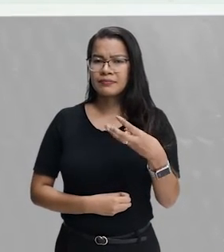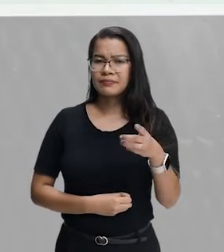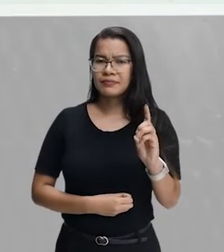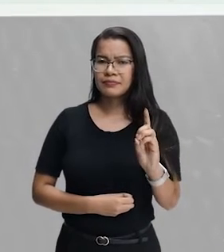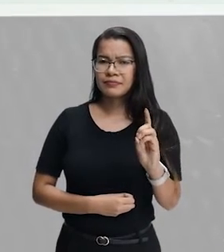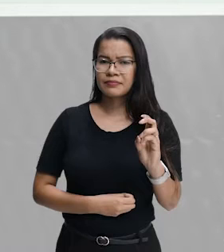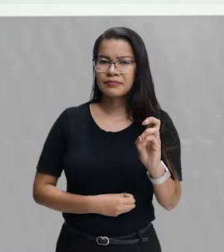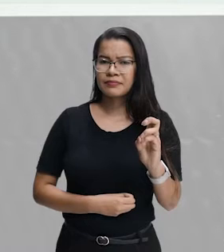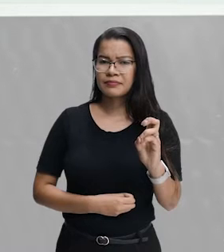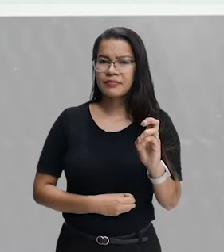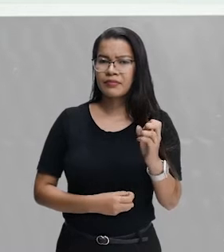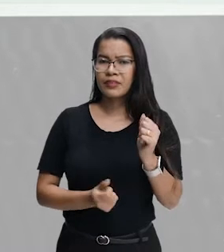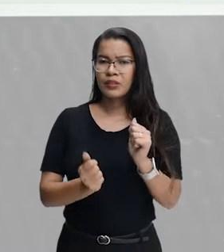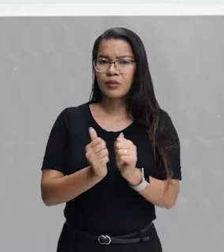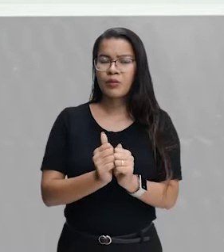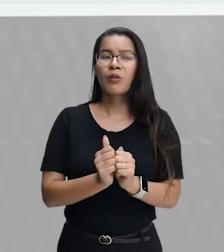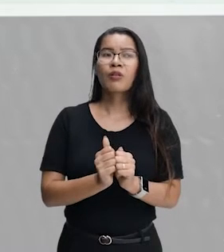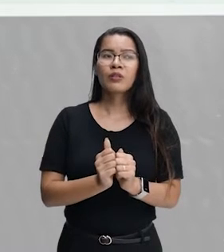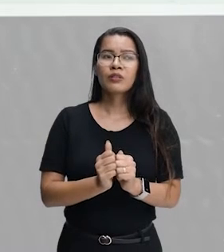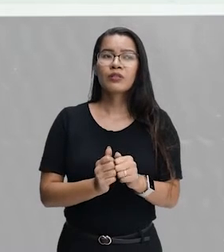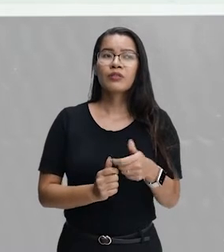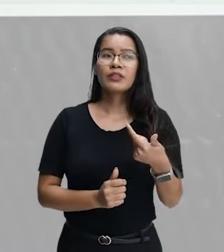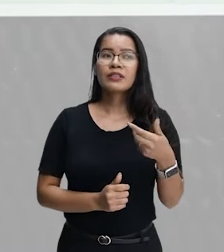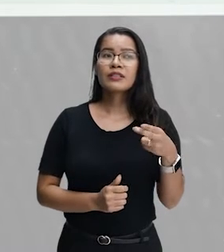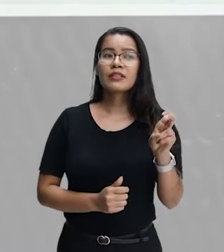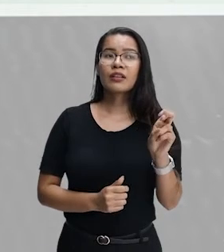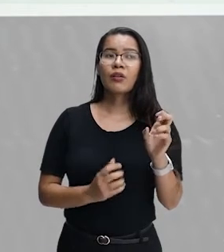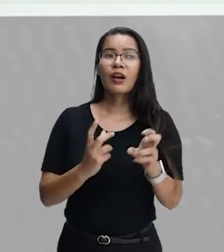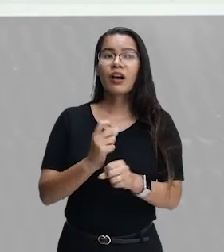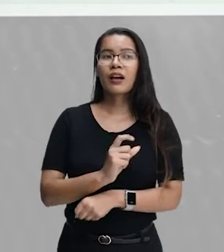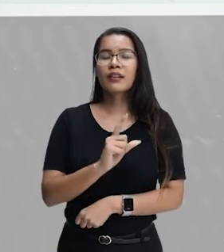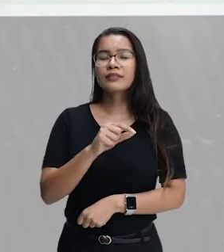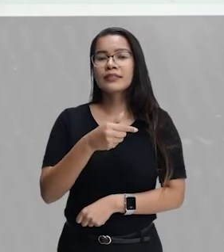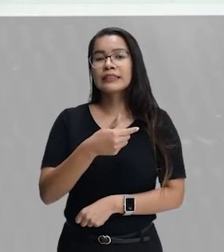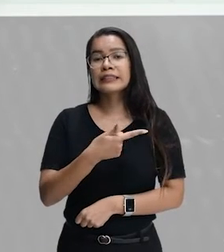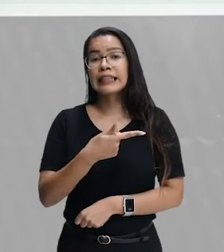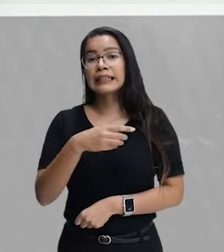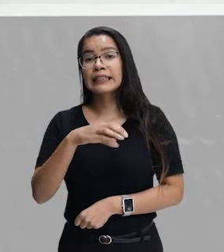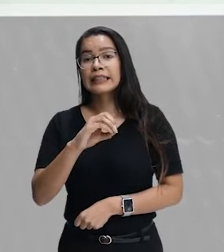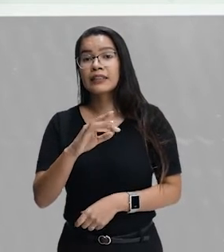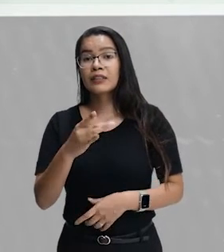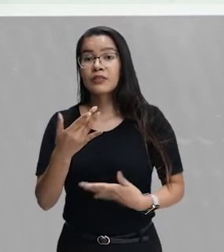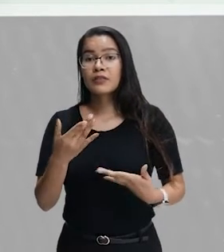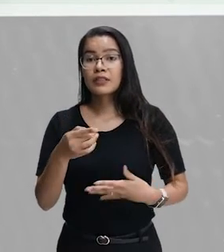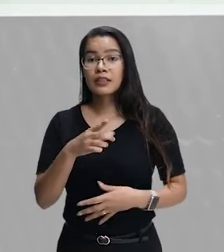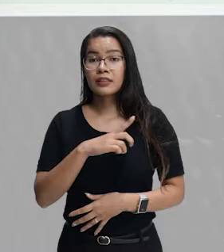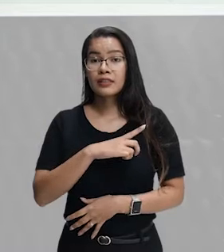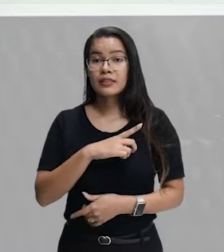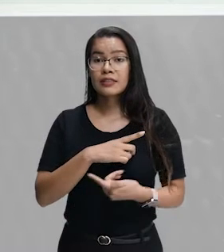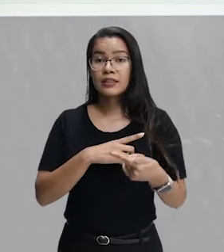35, com 25 dá 70, aqui você vai ter 70, né?